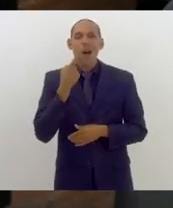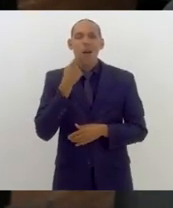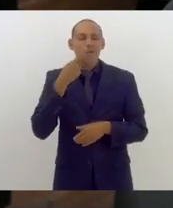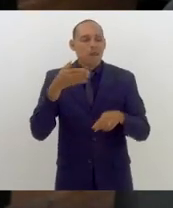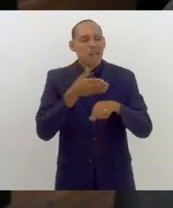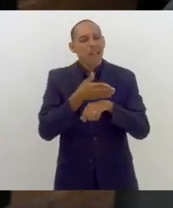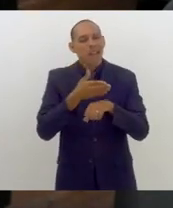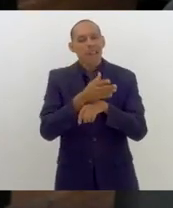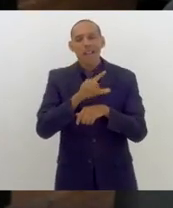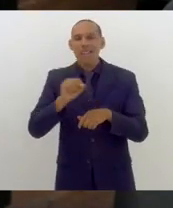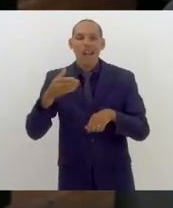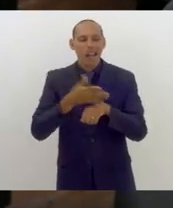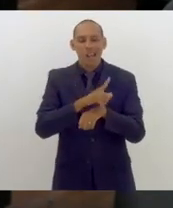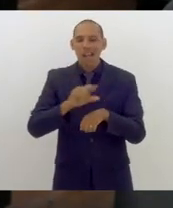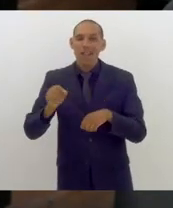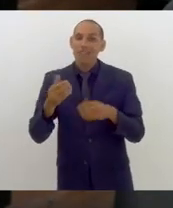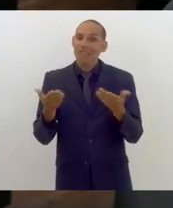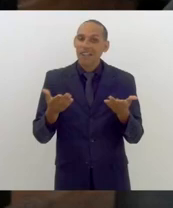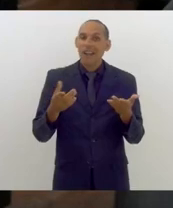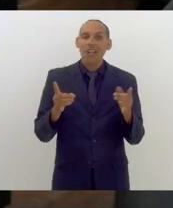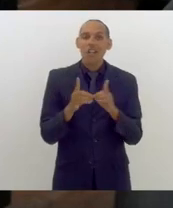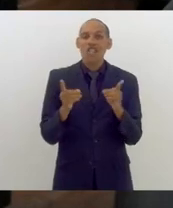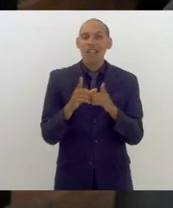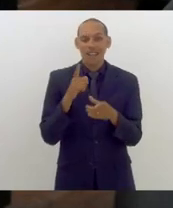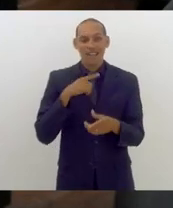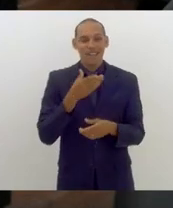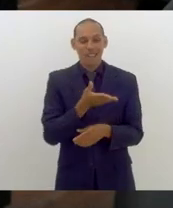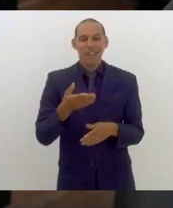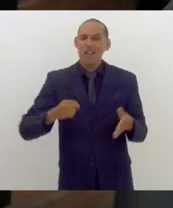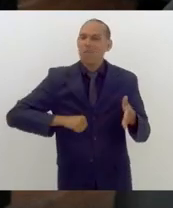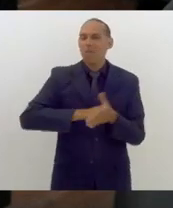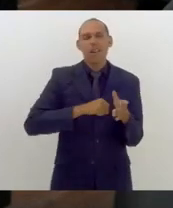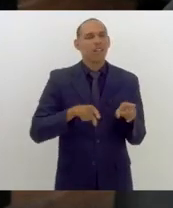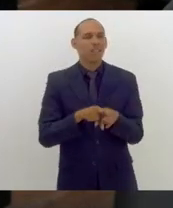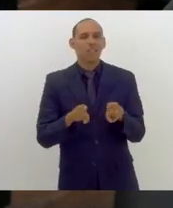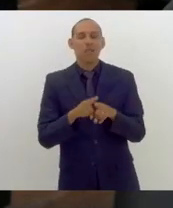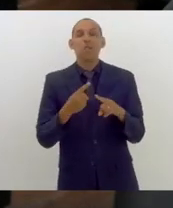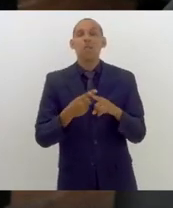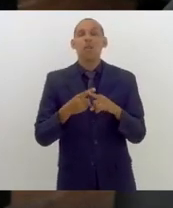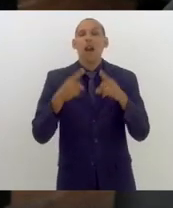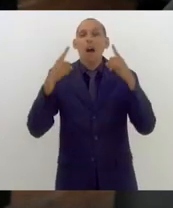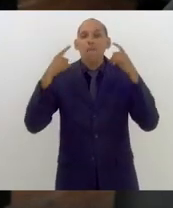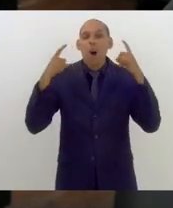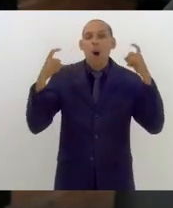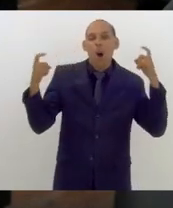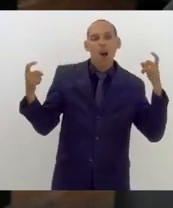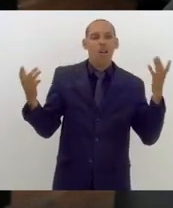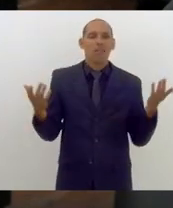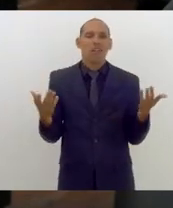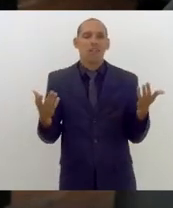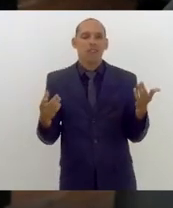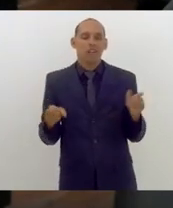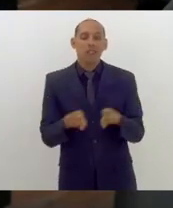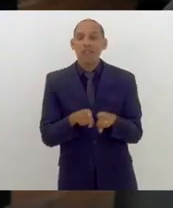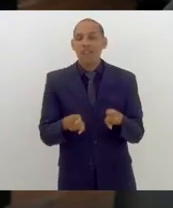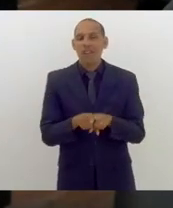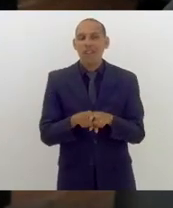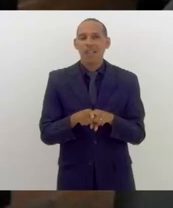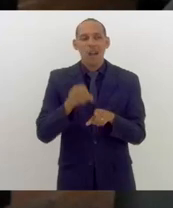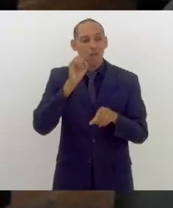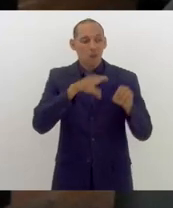reproduzir e saem né então tem todo uma dinâmica que está sendo impactada pela poluição sonora e pela poluição